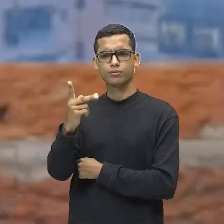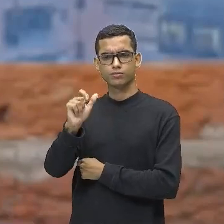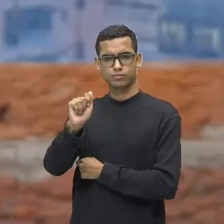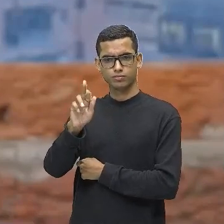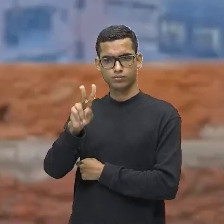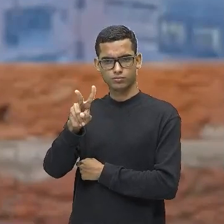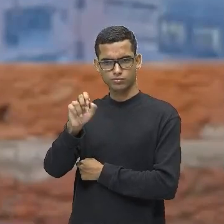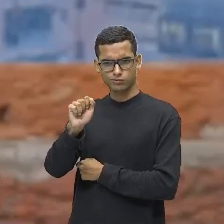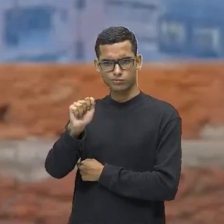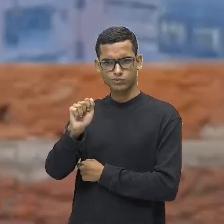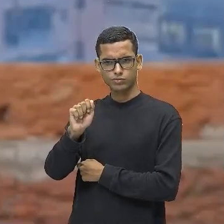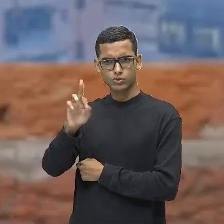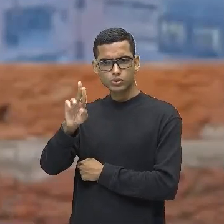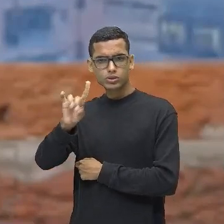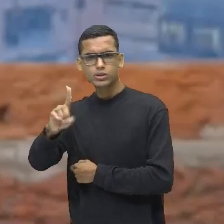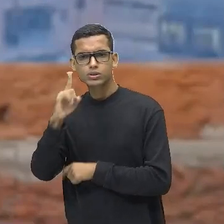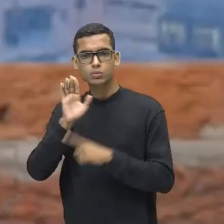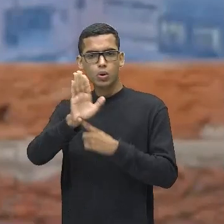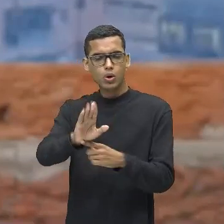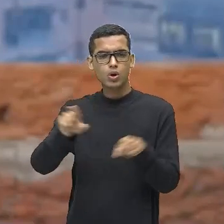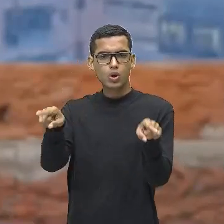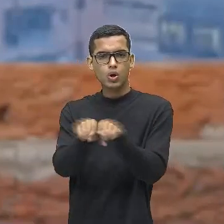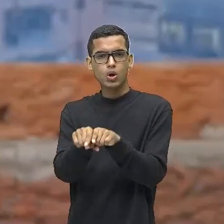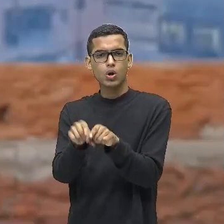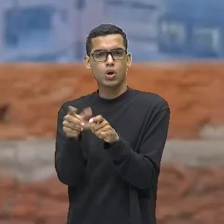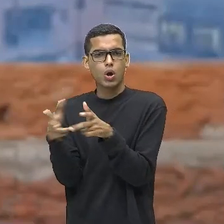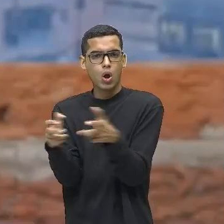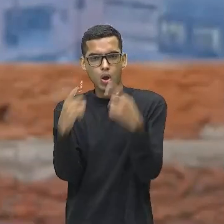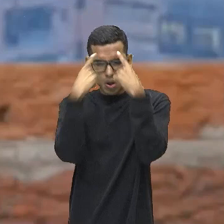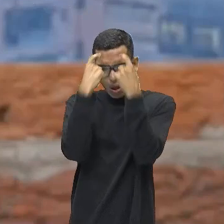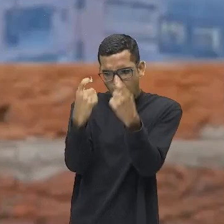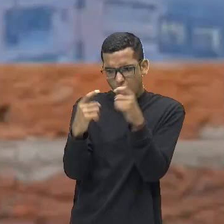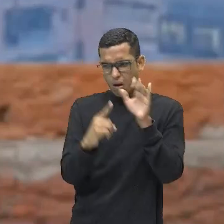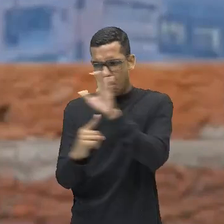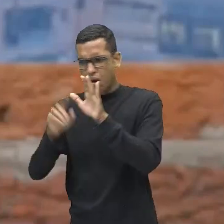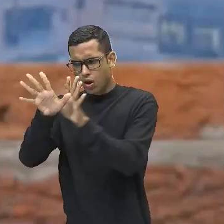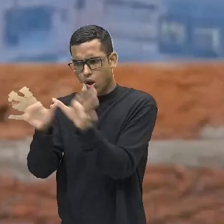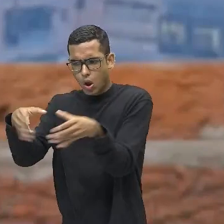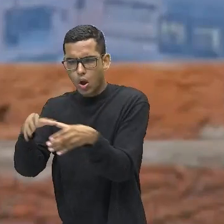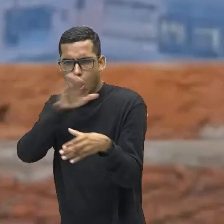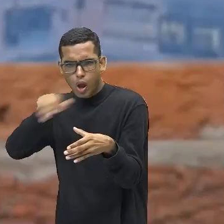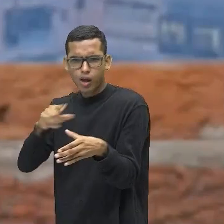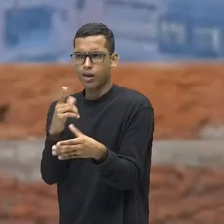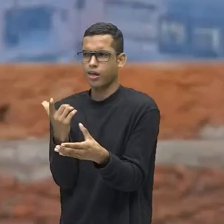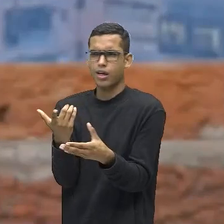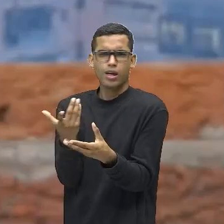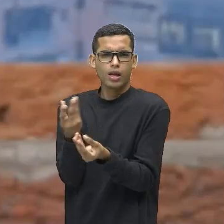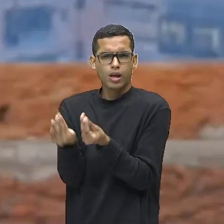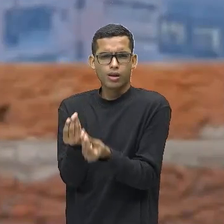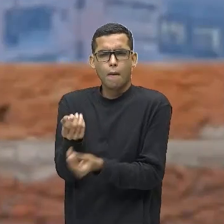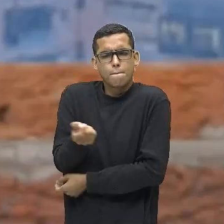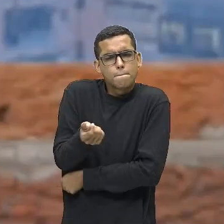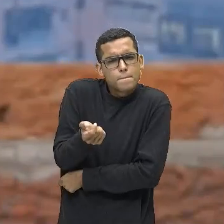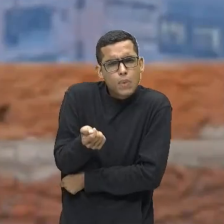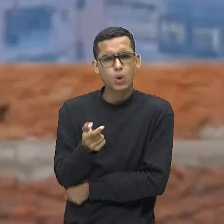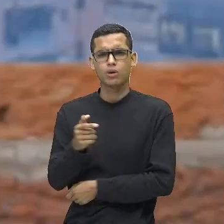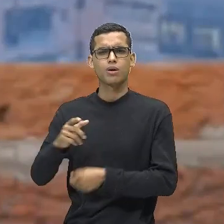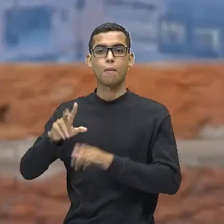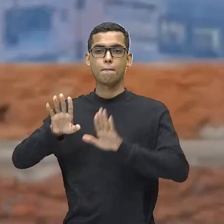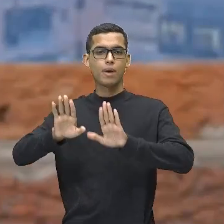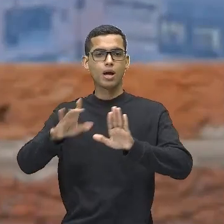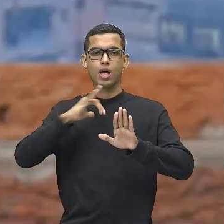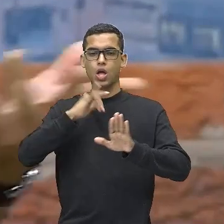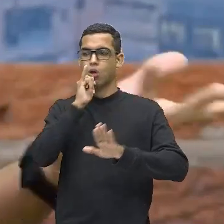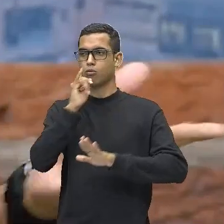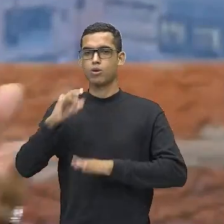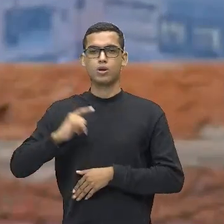agressivos. Mas esses efeitos, eles são quase sempre bastante pequenos, né? Isso não significa que alguém sairá por